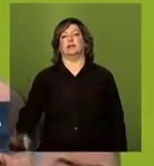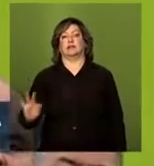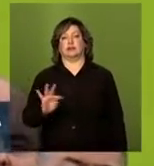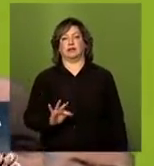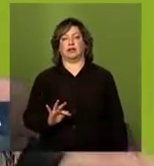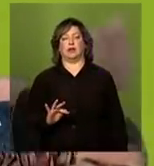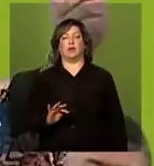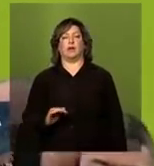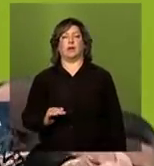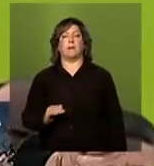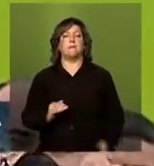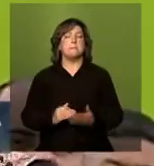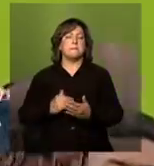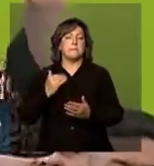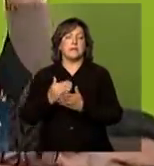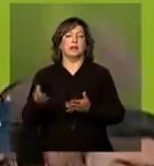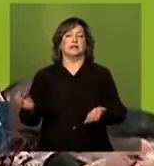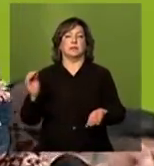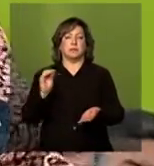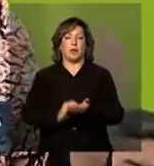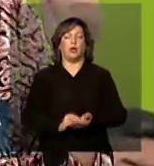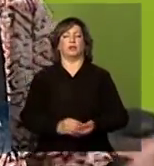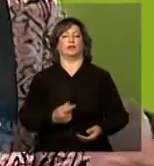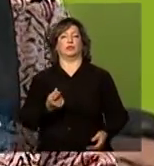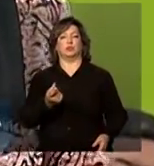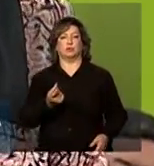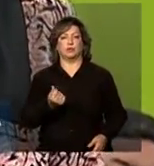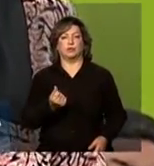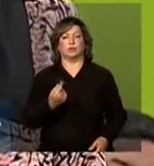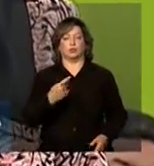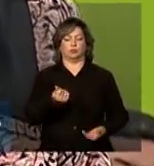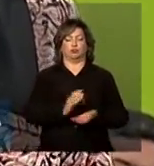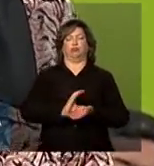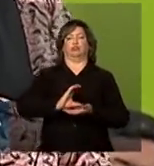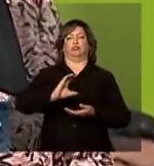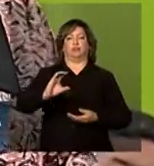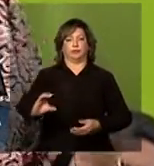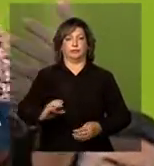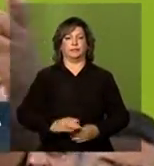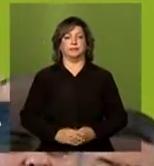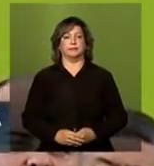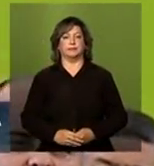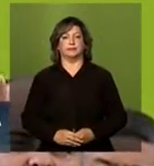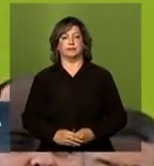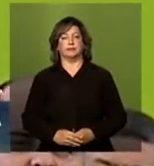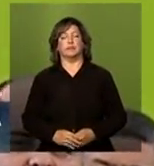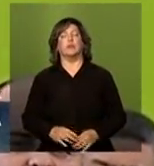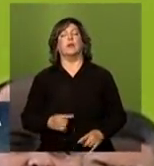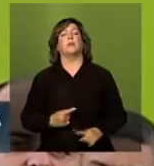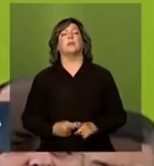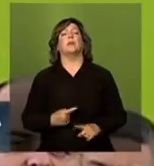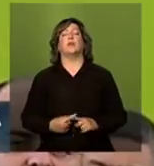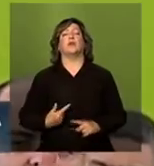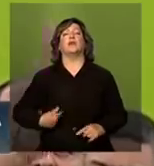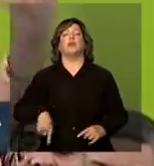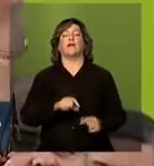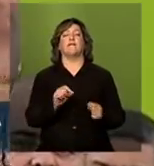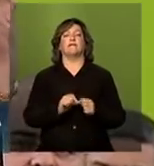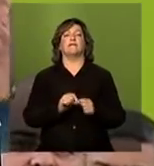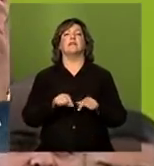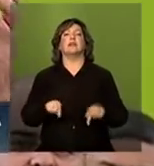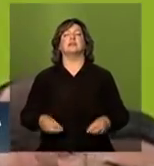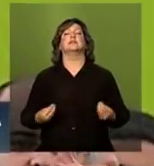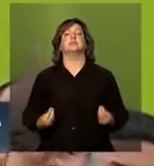mais recursos o seu orçamento por que nós fazemos isso porque